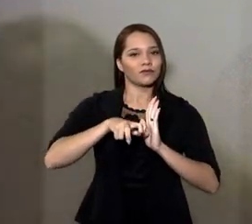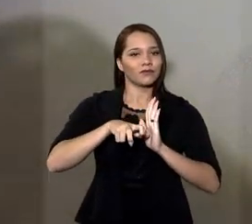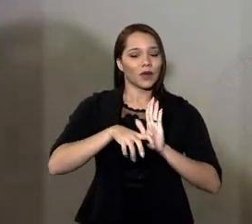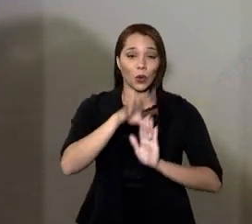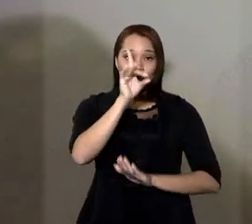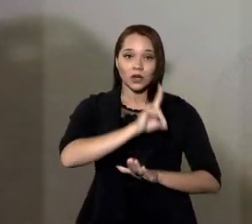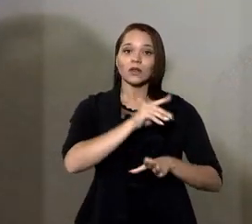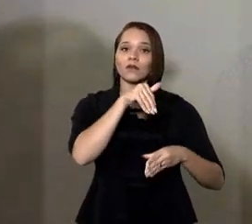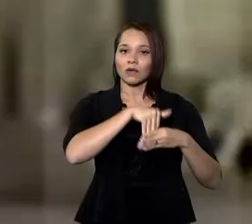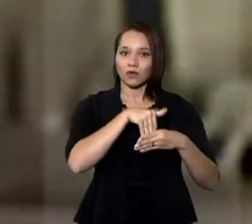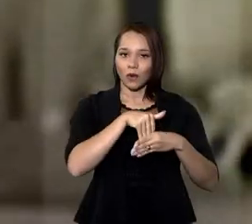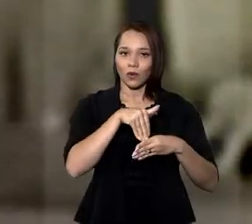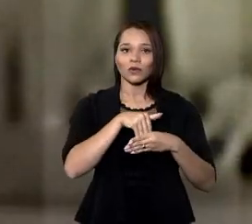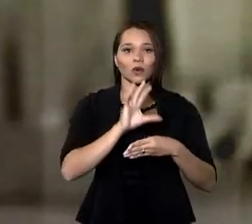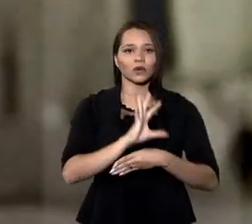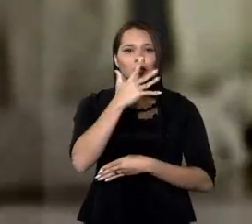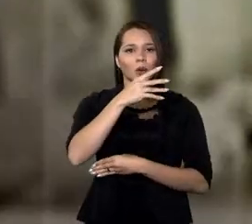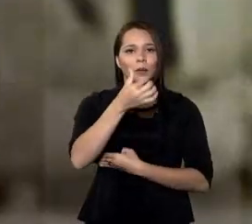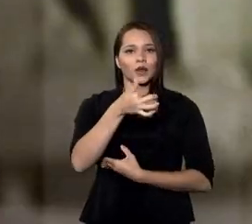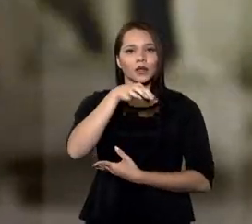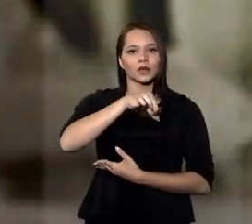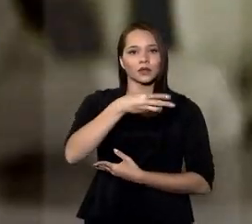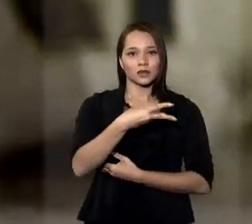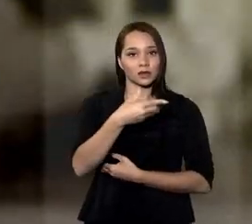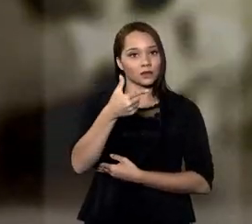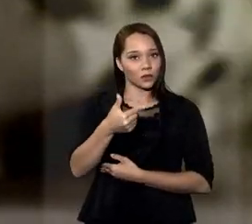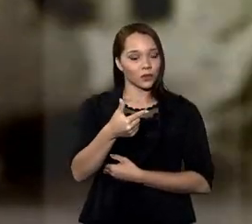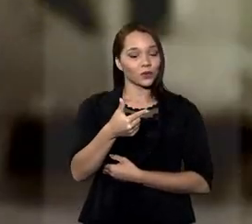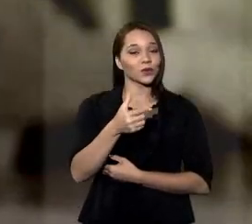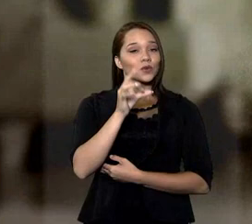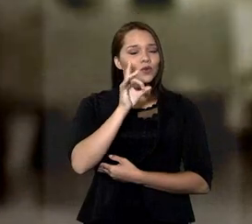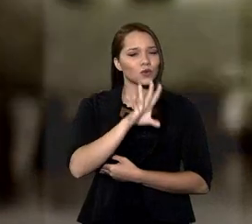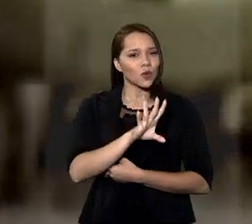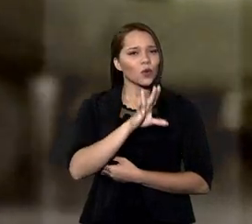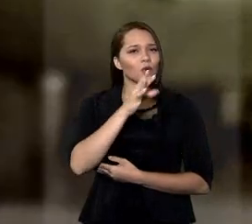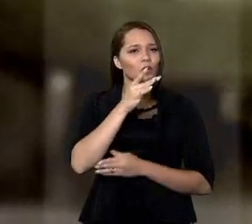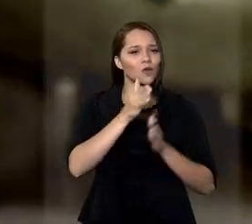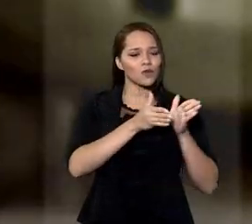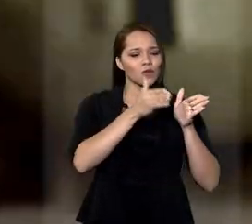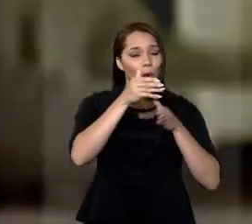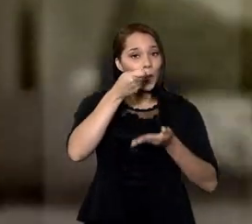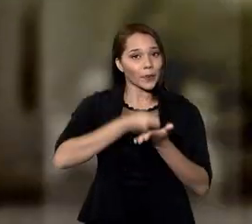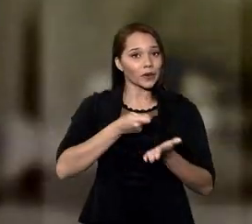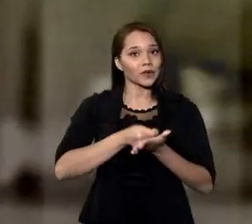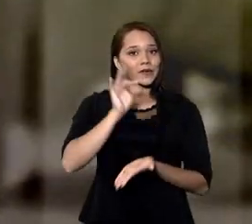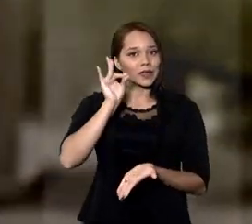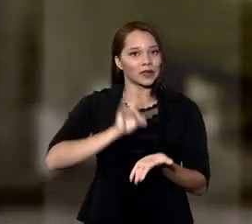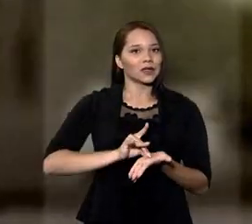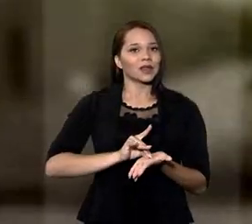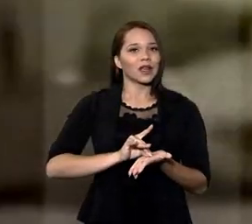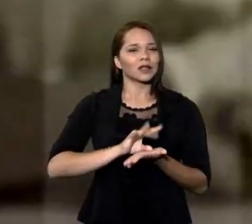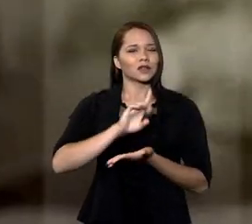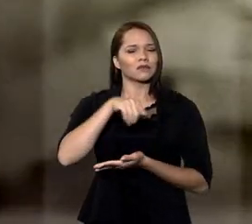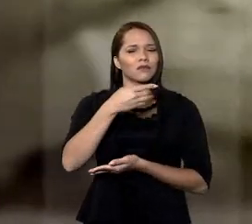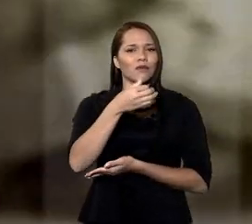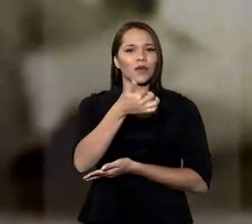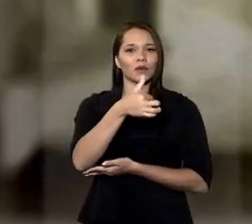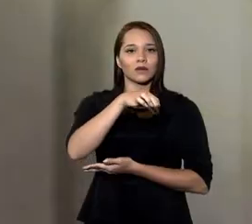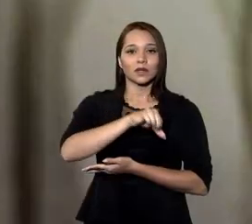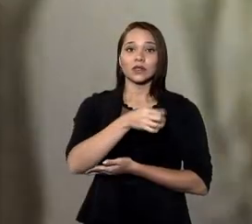ao voto ao que aconteceu em 1932 mas ele só se você é obrigatório no país a partir de